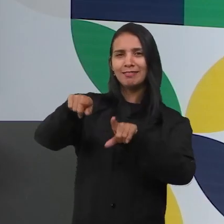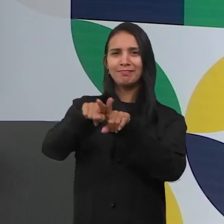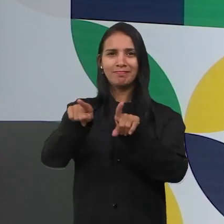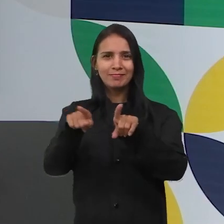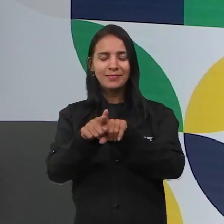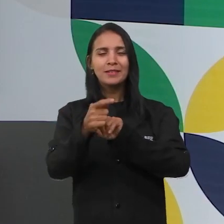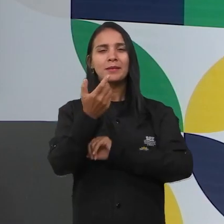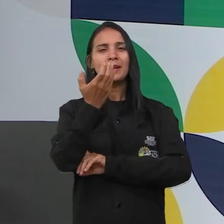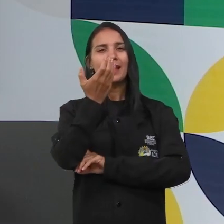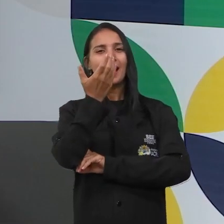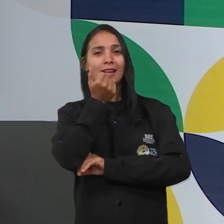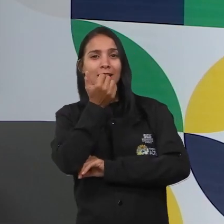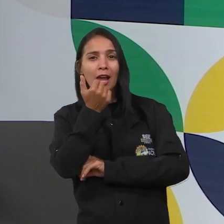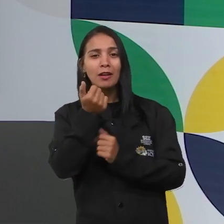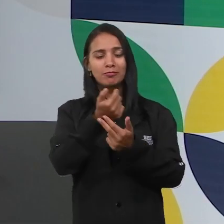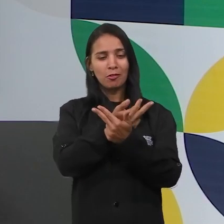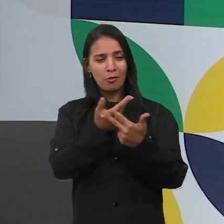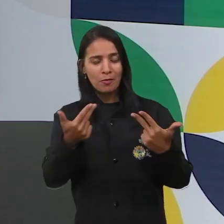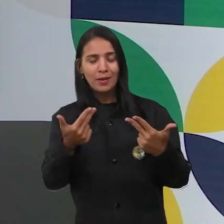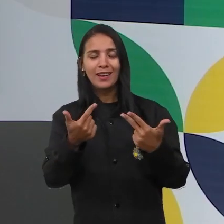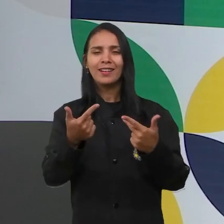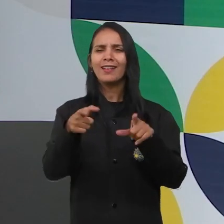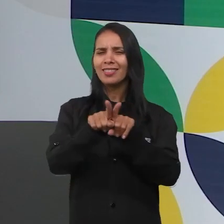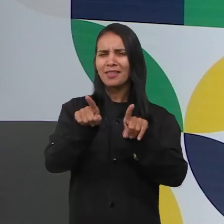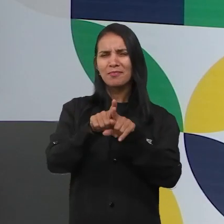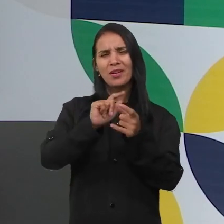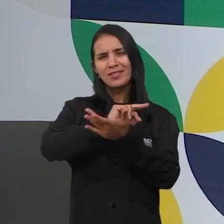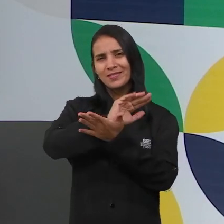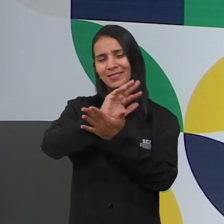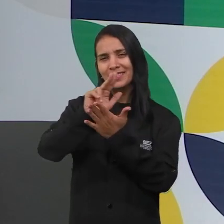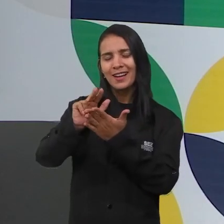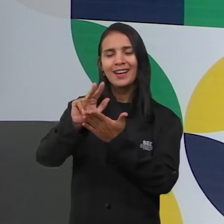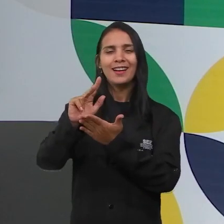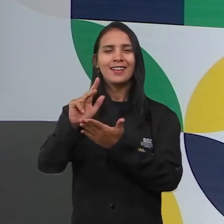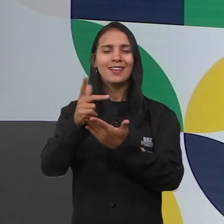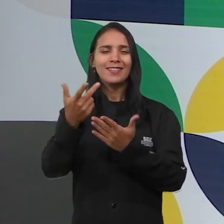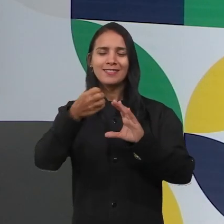comida, entre outras questões que fazem parte da